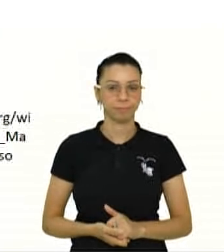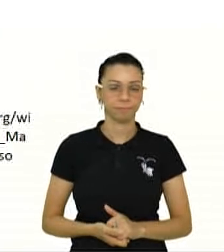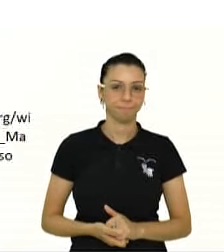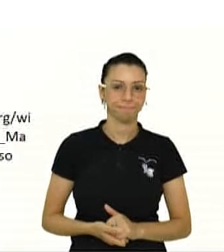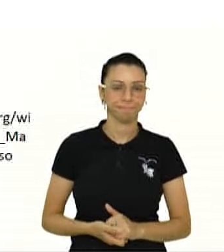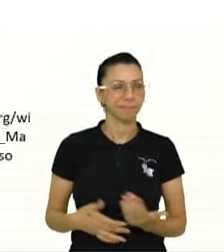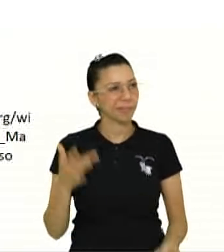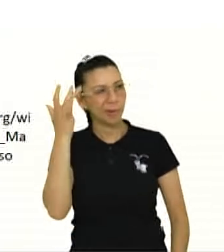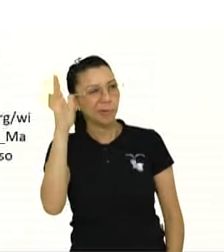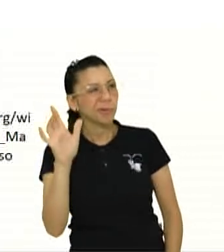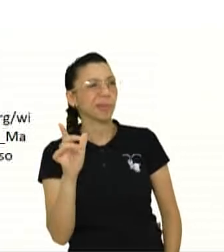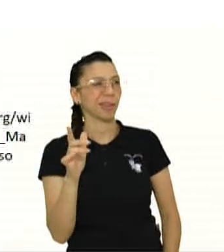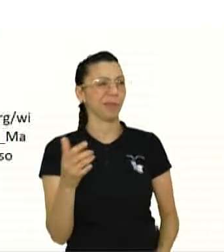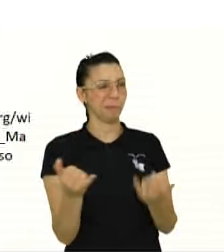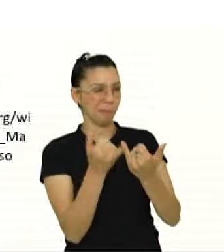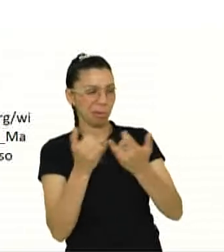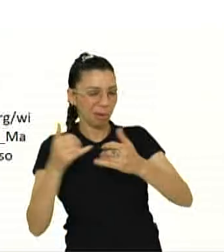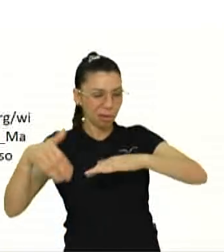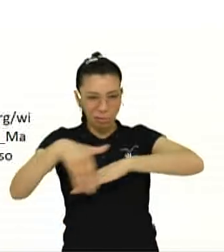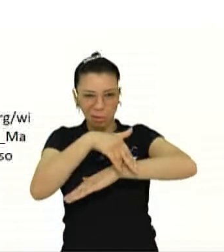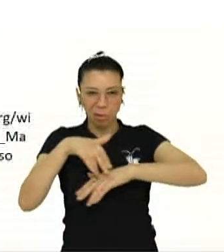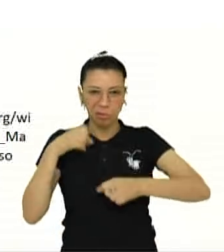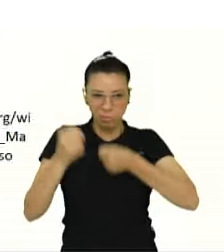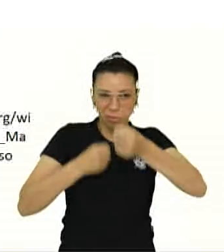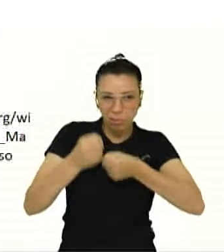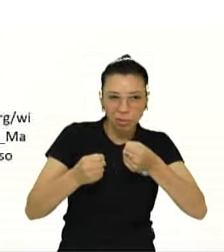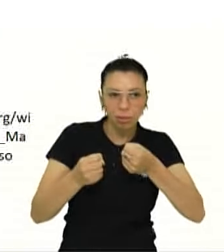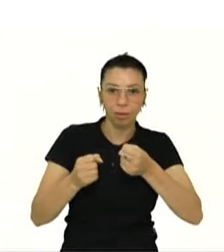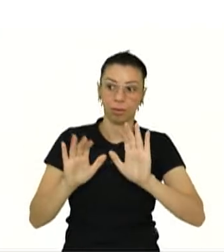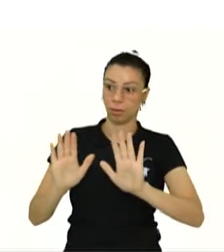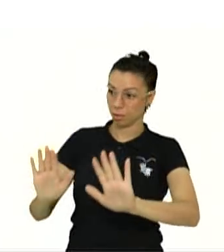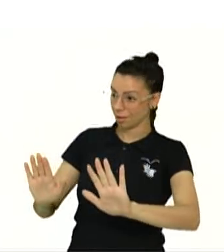Sei lá, um troço de corrida? Opa, melhorou.